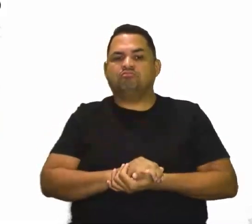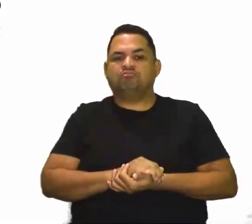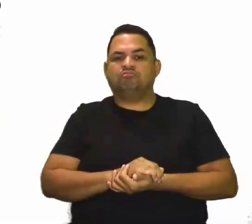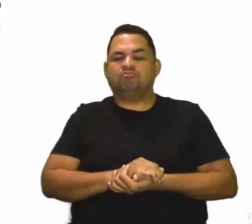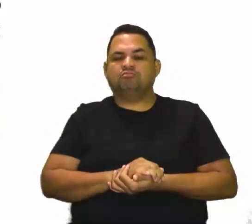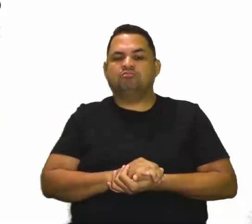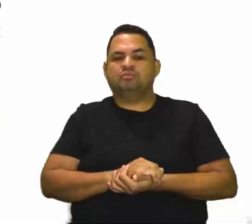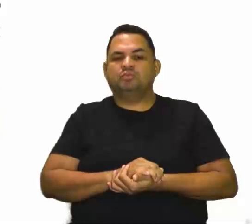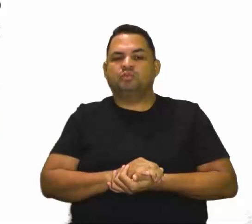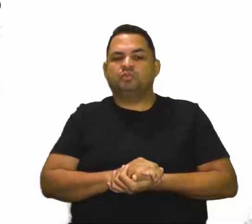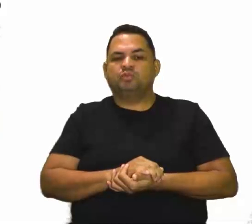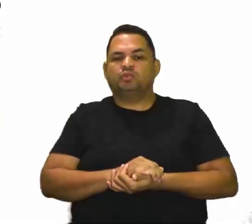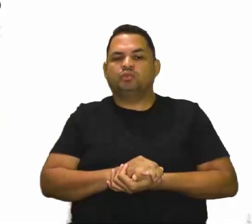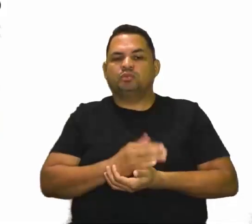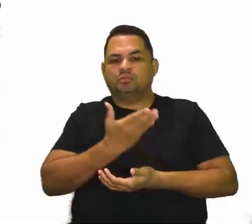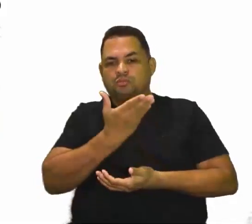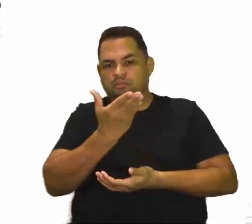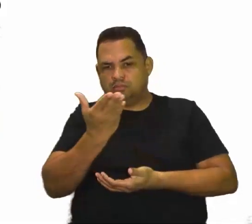por